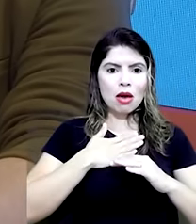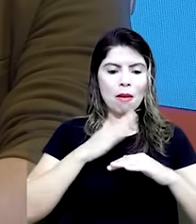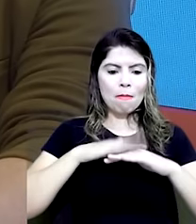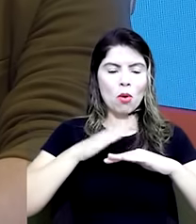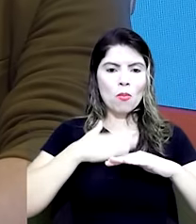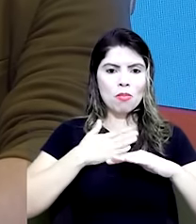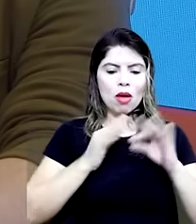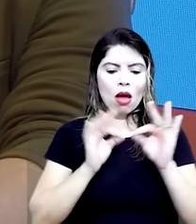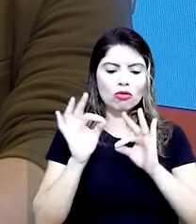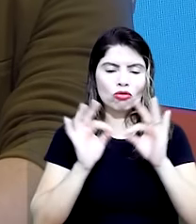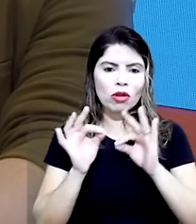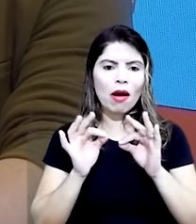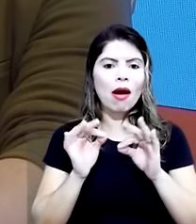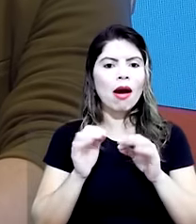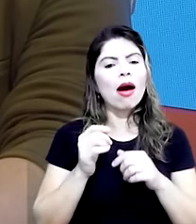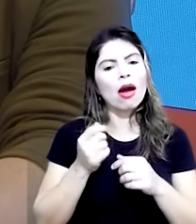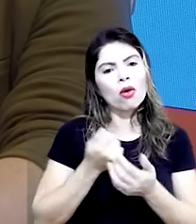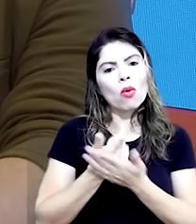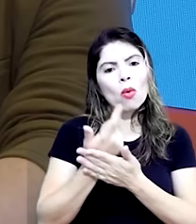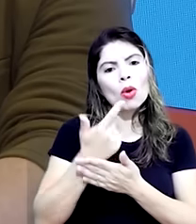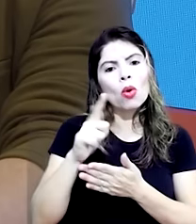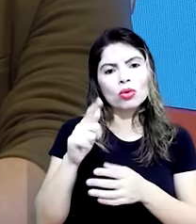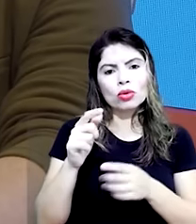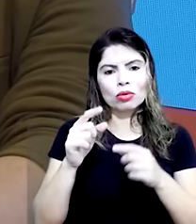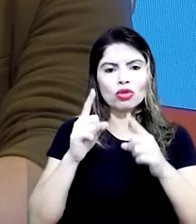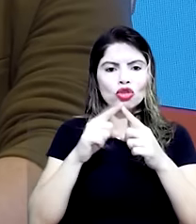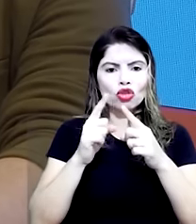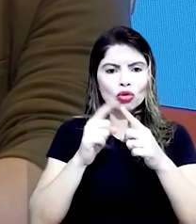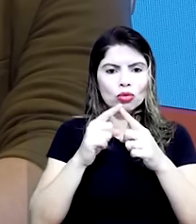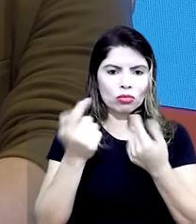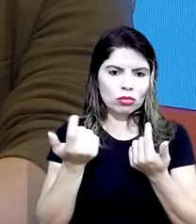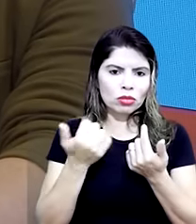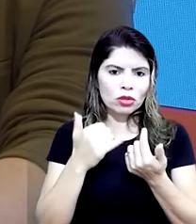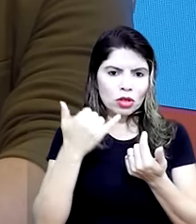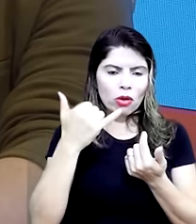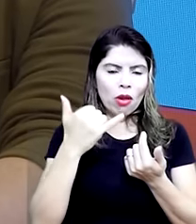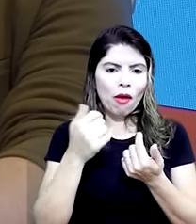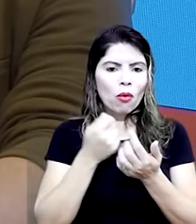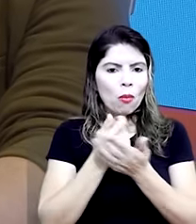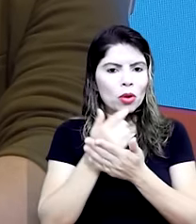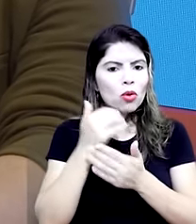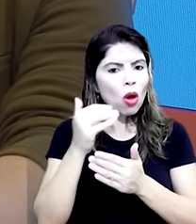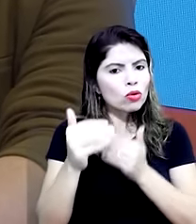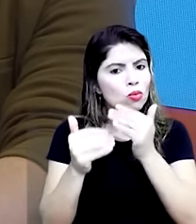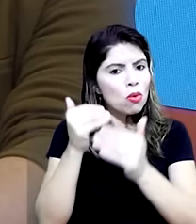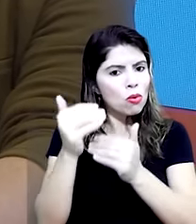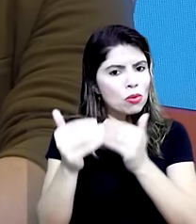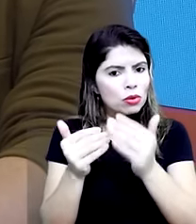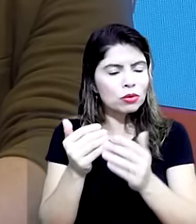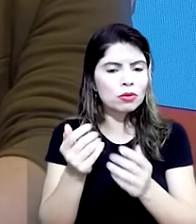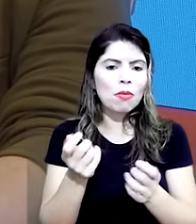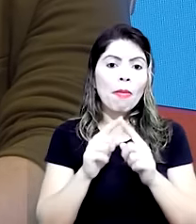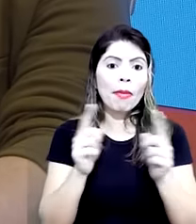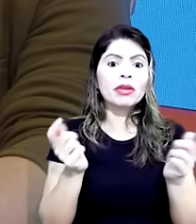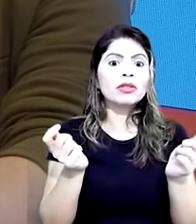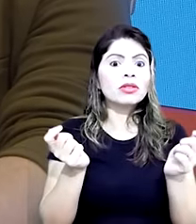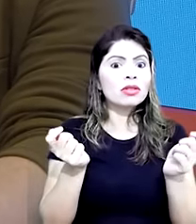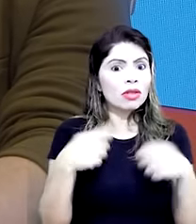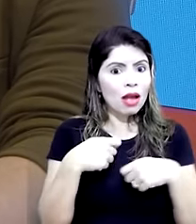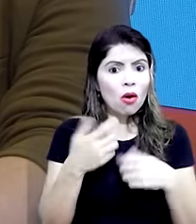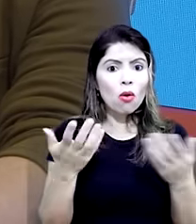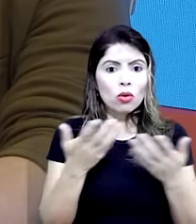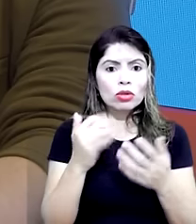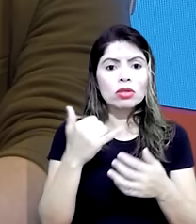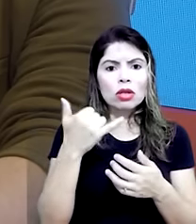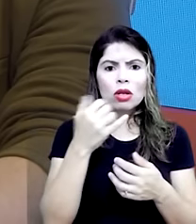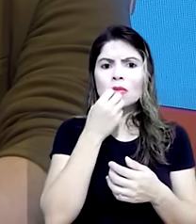melhorando aí o celular né vai melhorando os equipamentos mas já dá para fazer eu falo sempre falei não gente você não precisa ter um celular de última